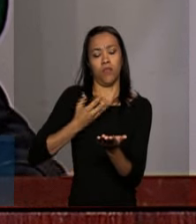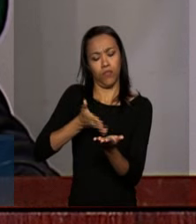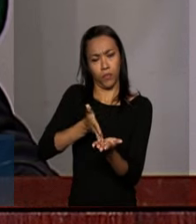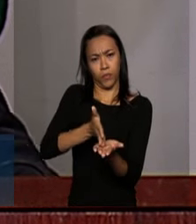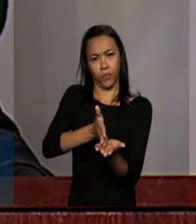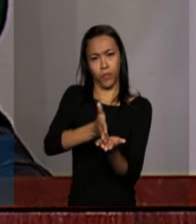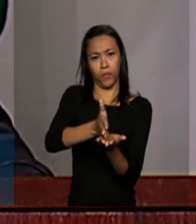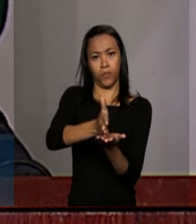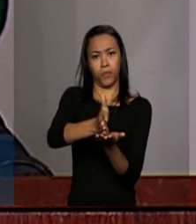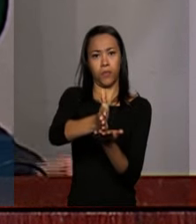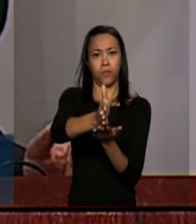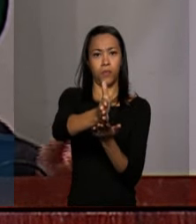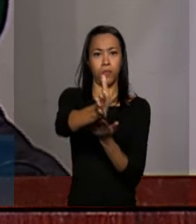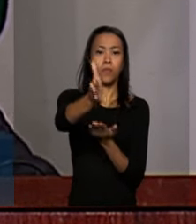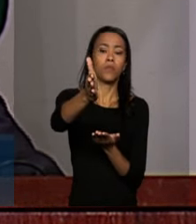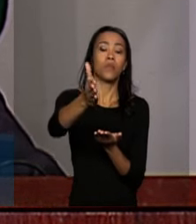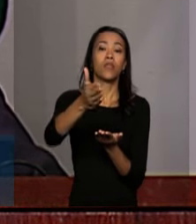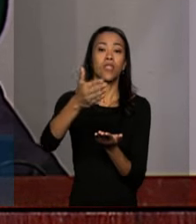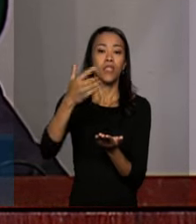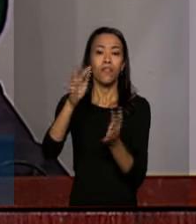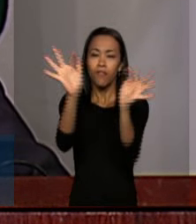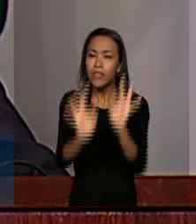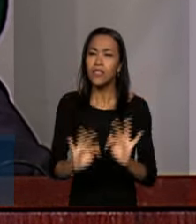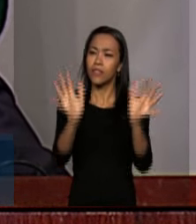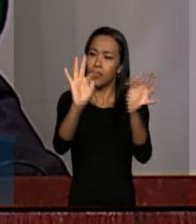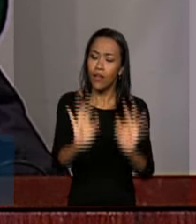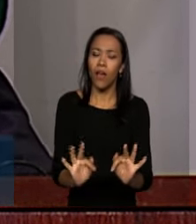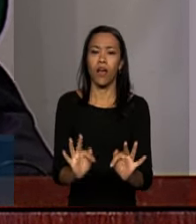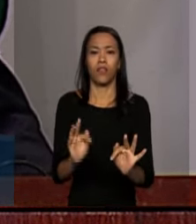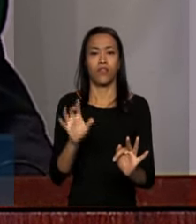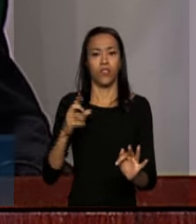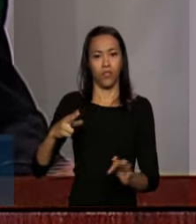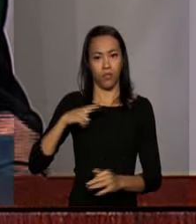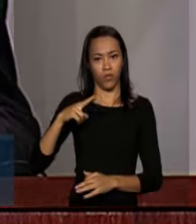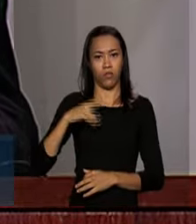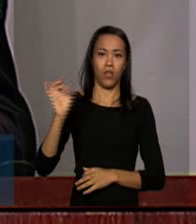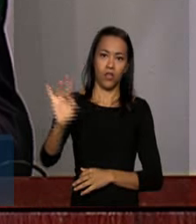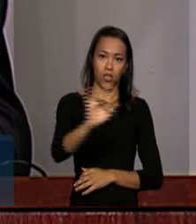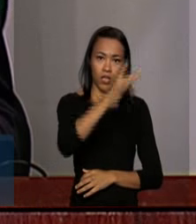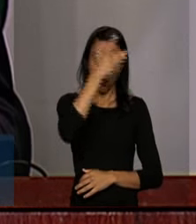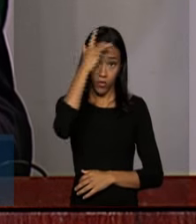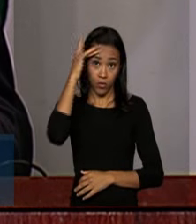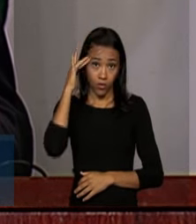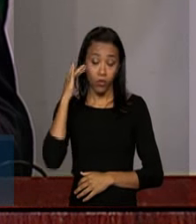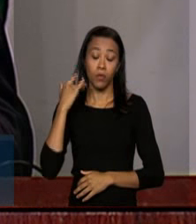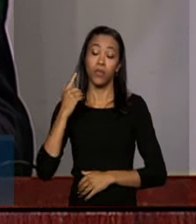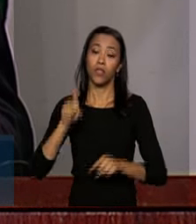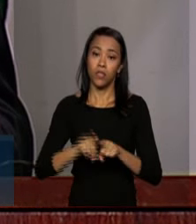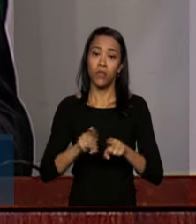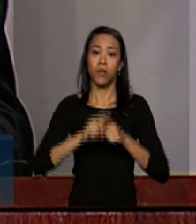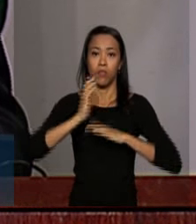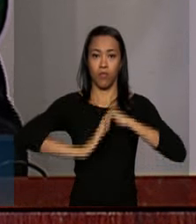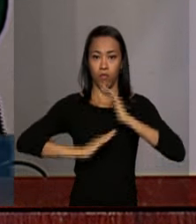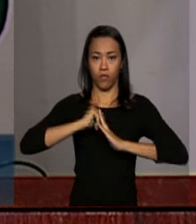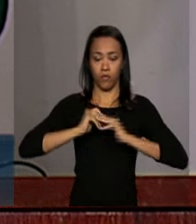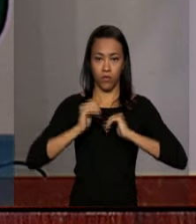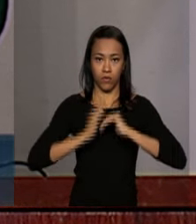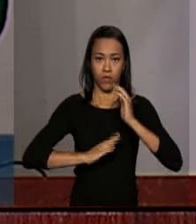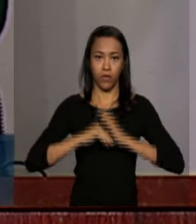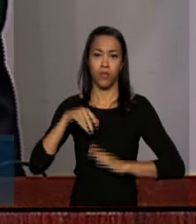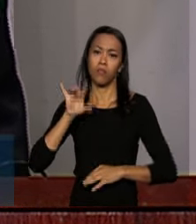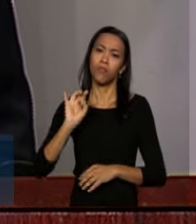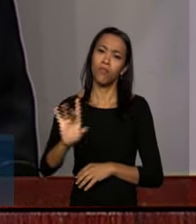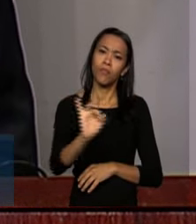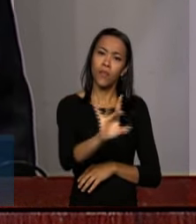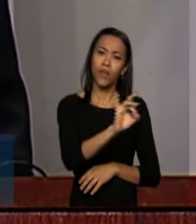travessia seja repleta de felicidade pessoal e de realizações profissionais para cada um de nós, que